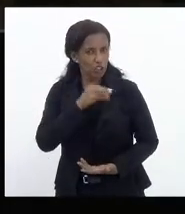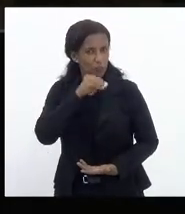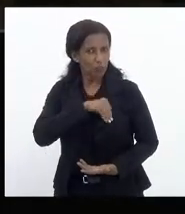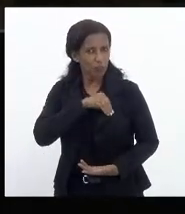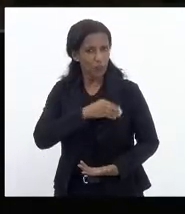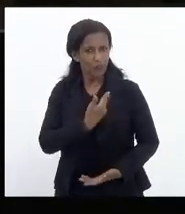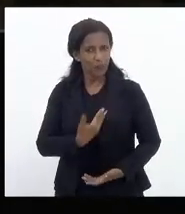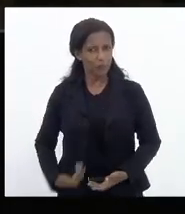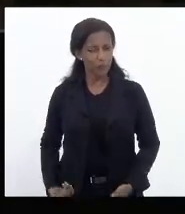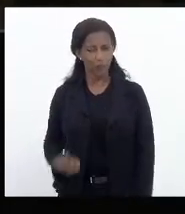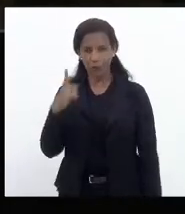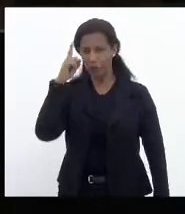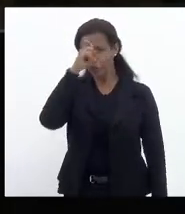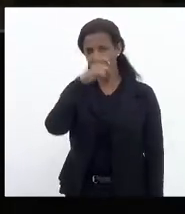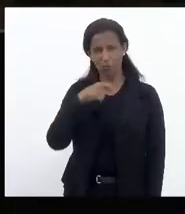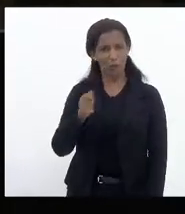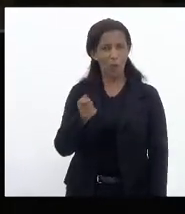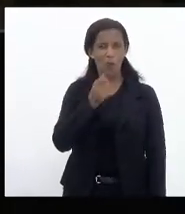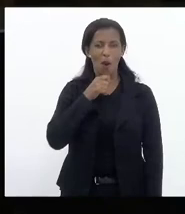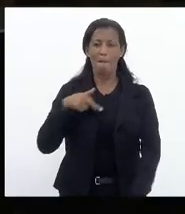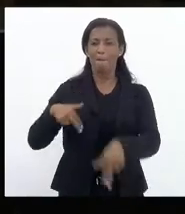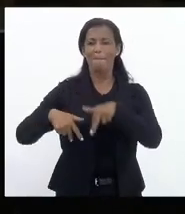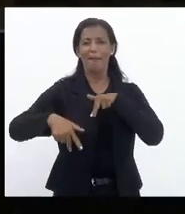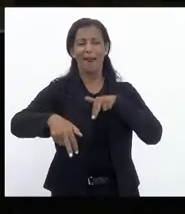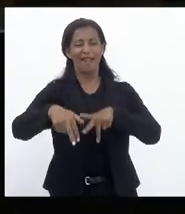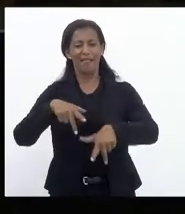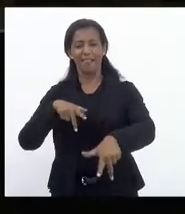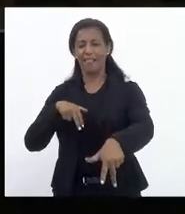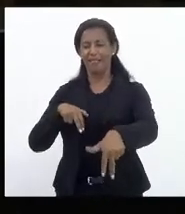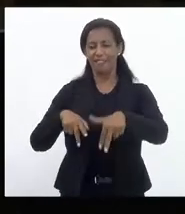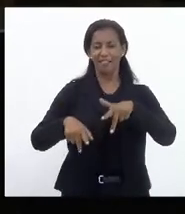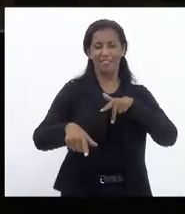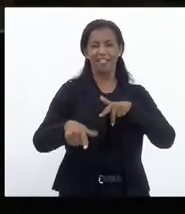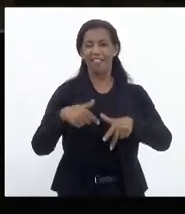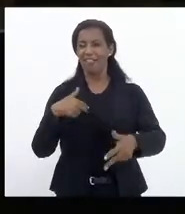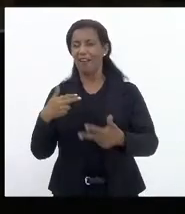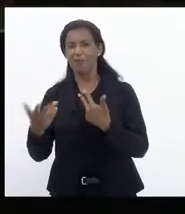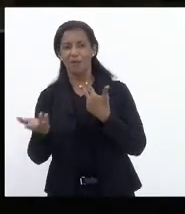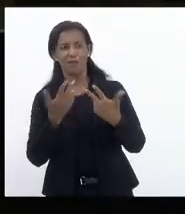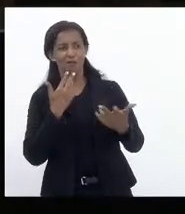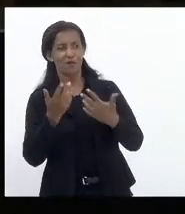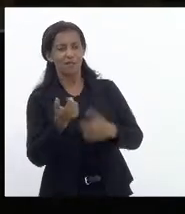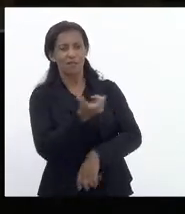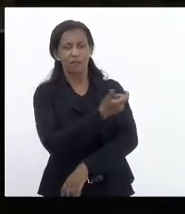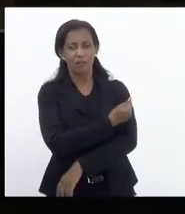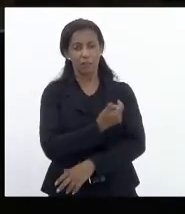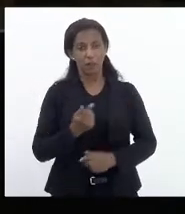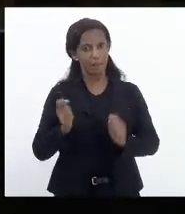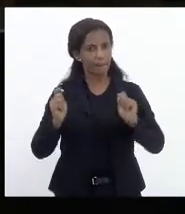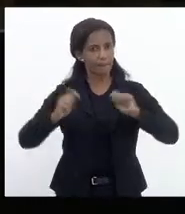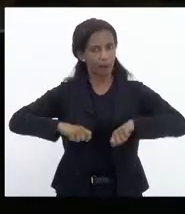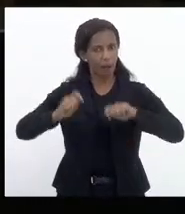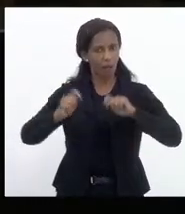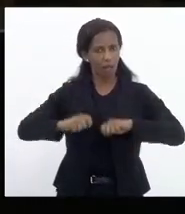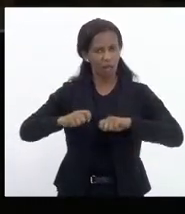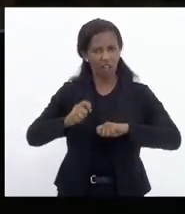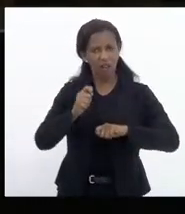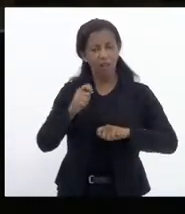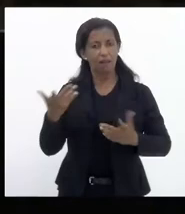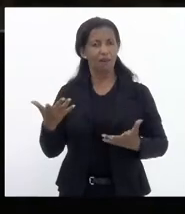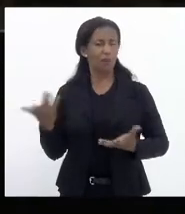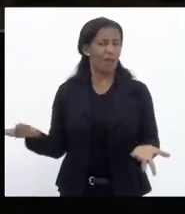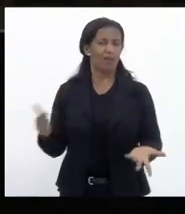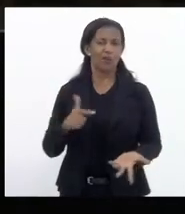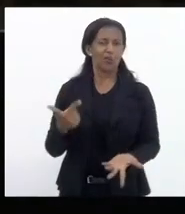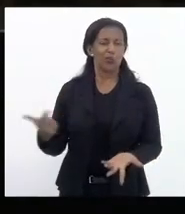não tem dificuldade em transitar dentro do Ministério da Saúde e negociar vacinas ah ah mas não teve o roubo